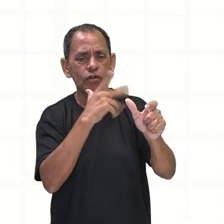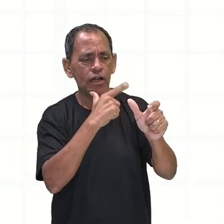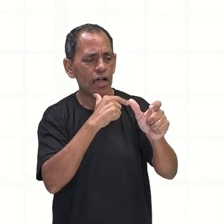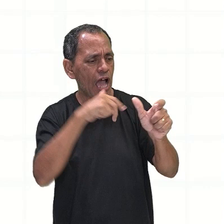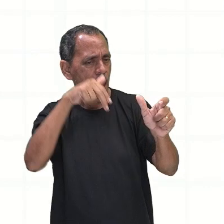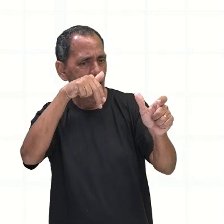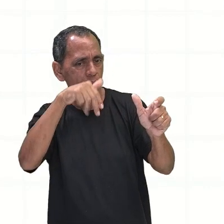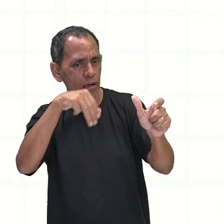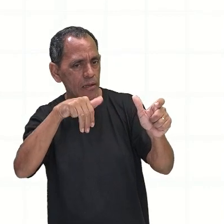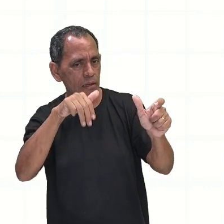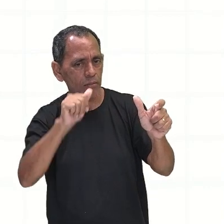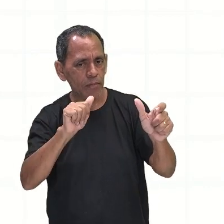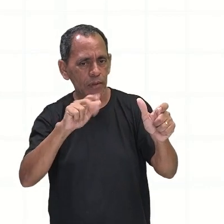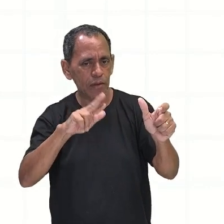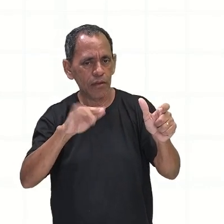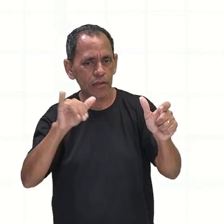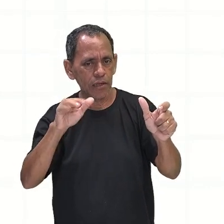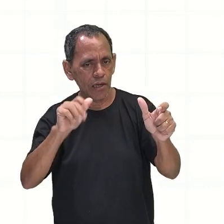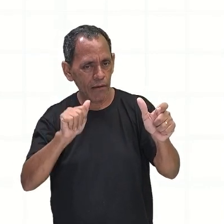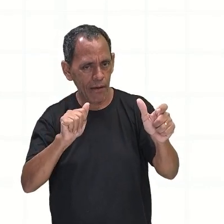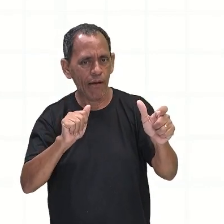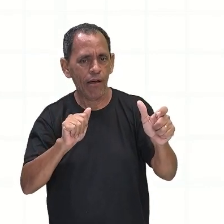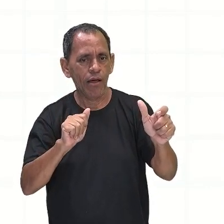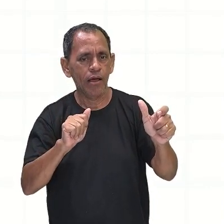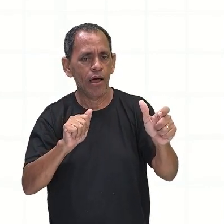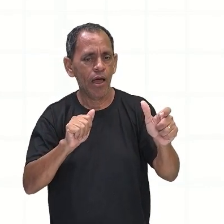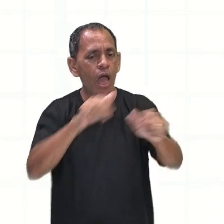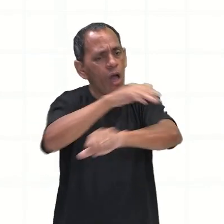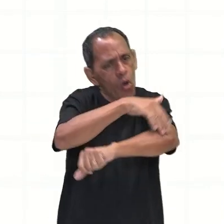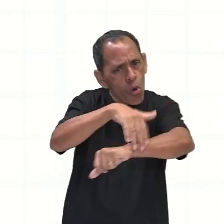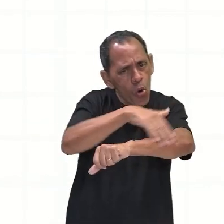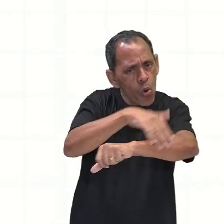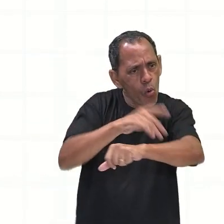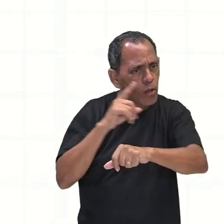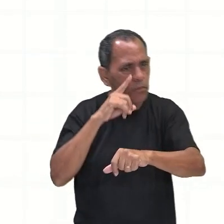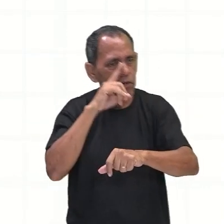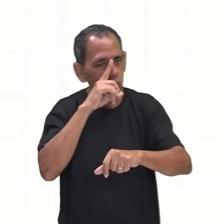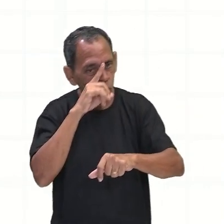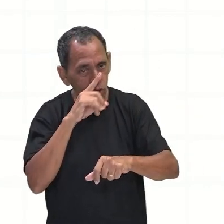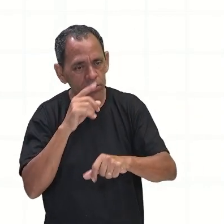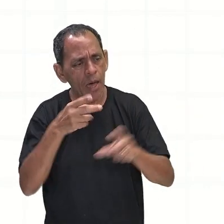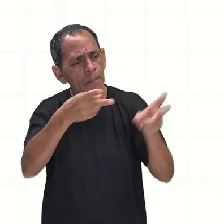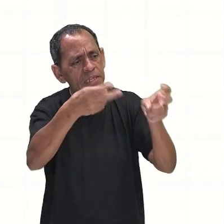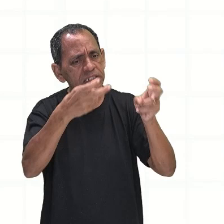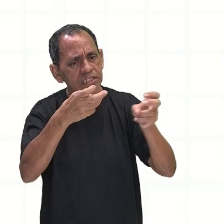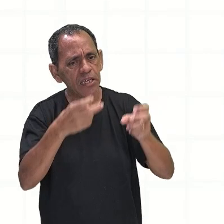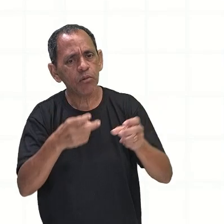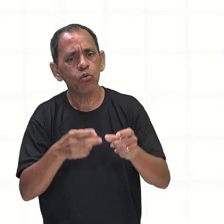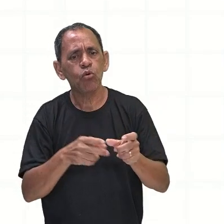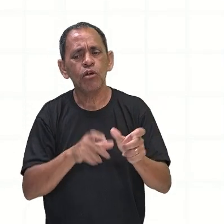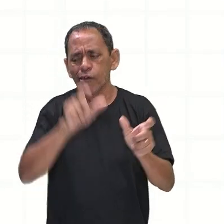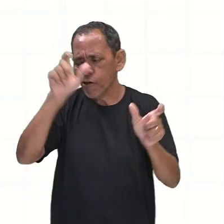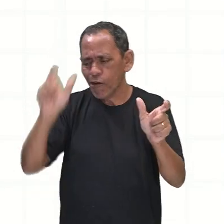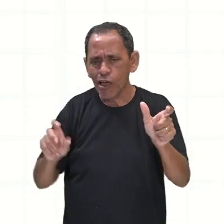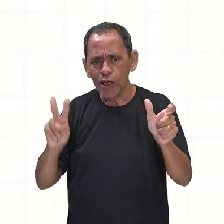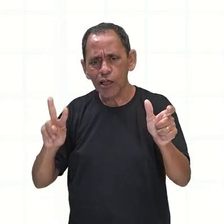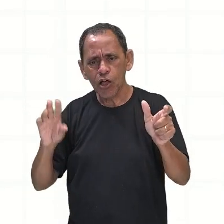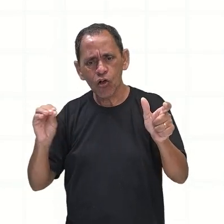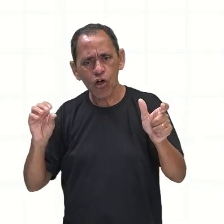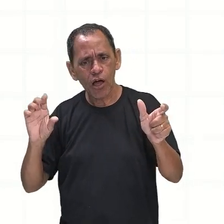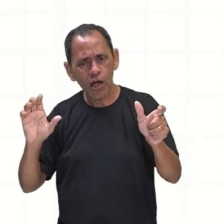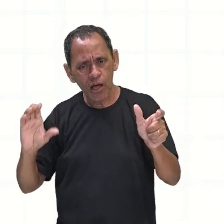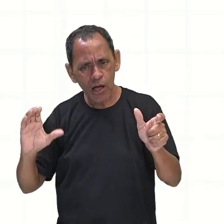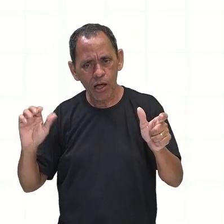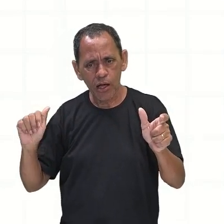importante, pessoal. O vocativo é um termo à parte da estrutura da oração.